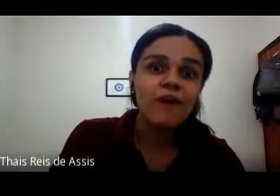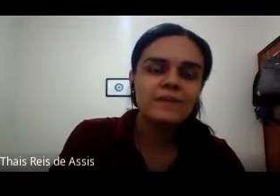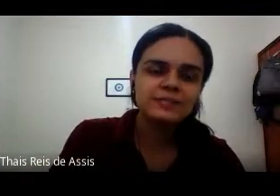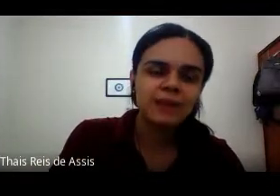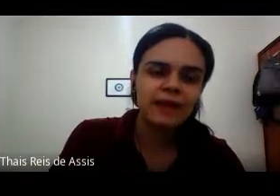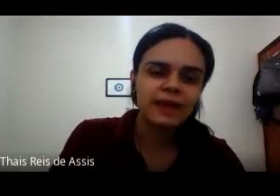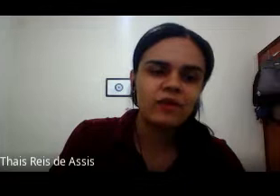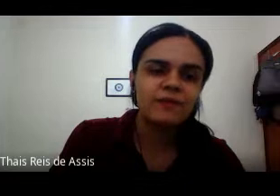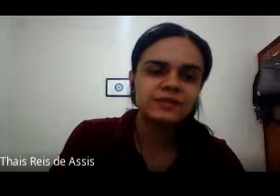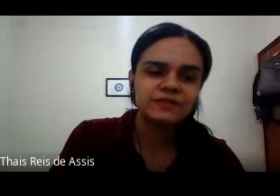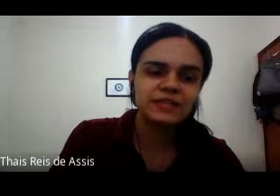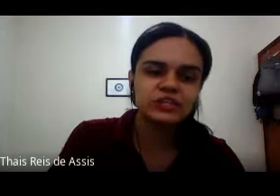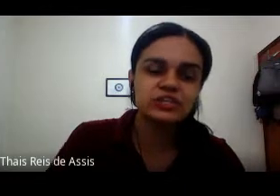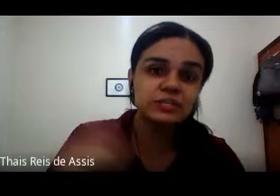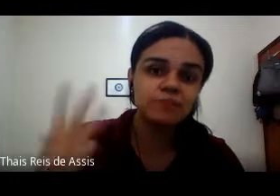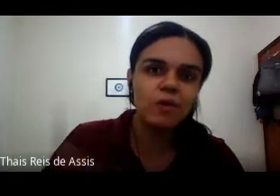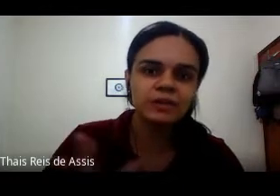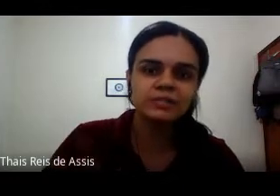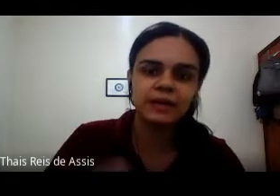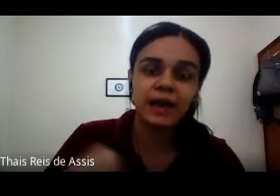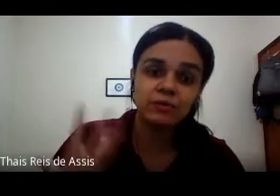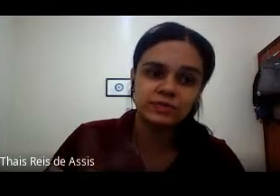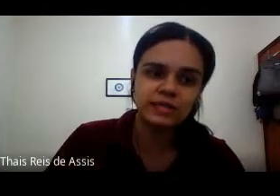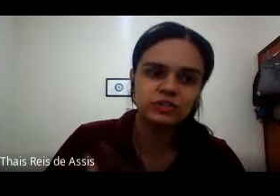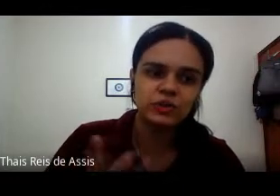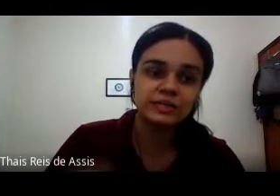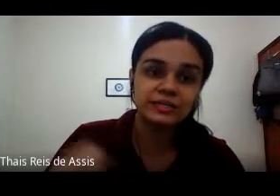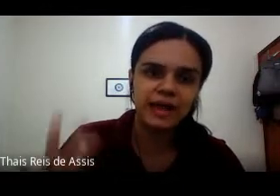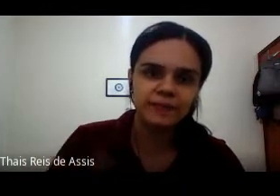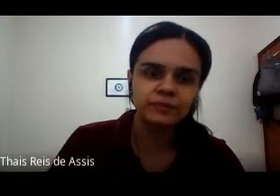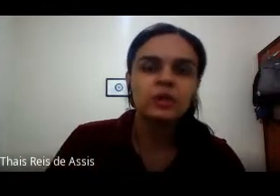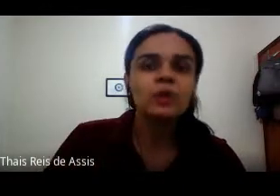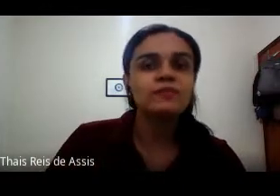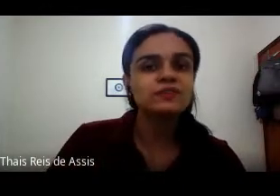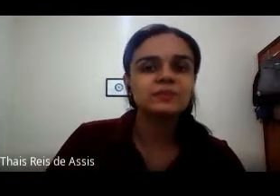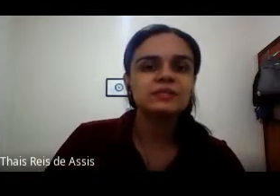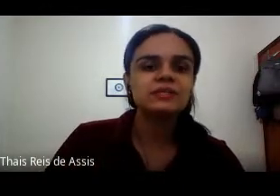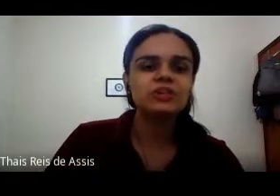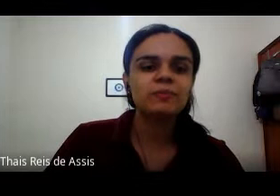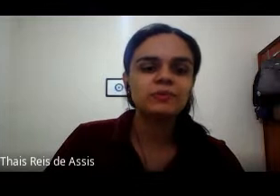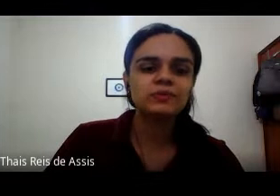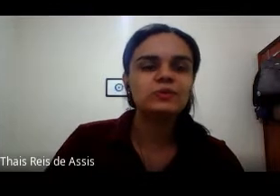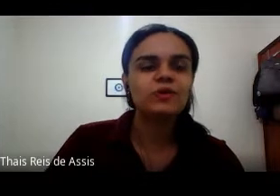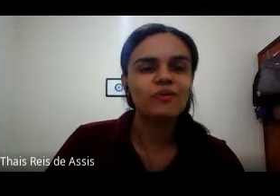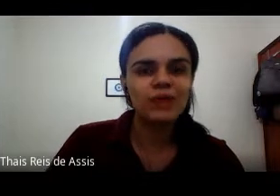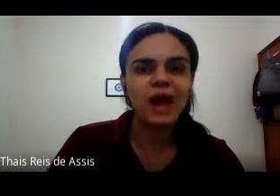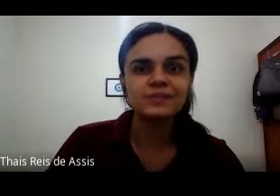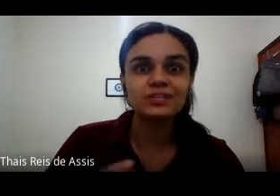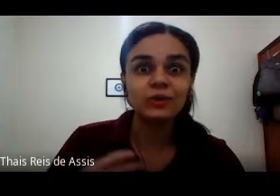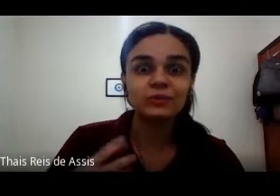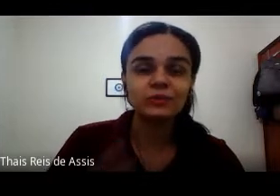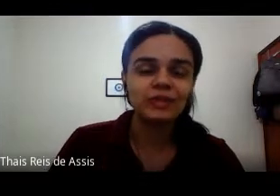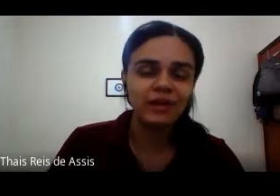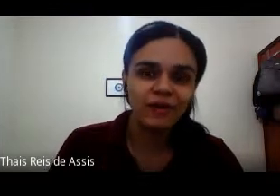Buscar formas eficientes de expor e explicar conceitos, de organizar. O professor precisa de ter uma postura corporal,